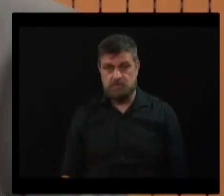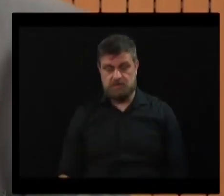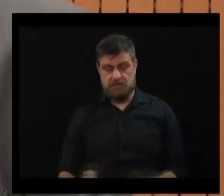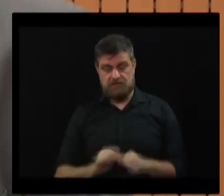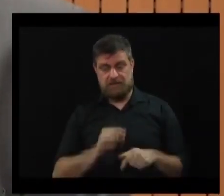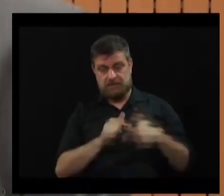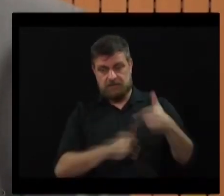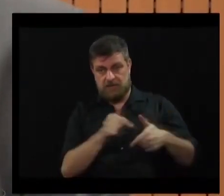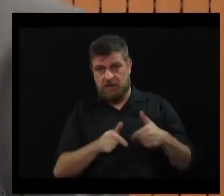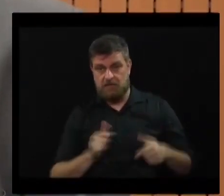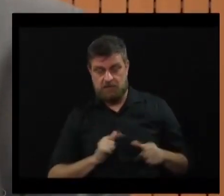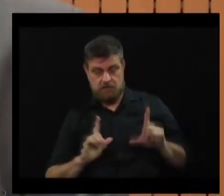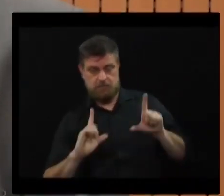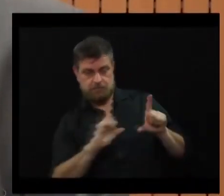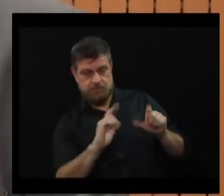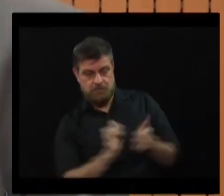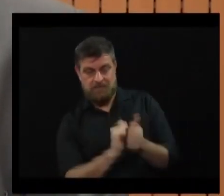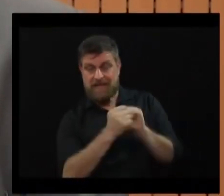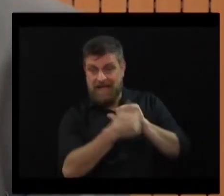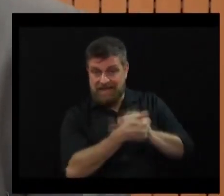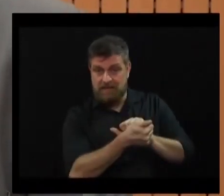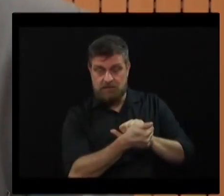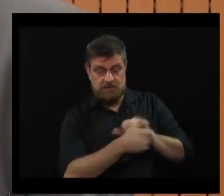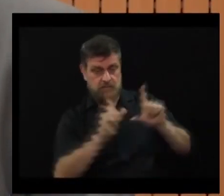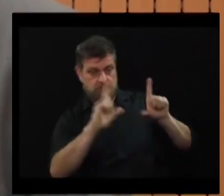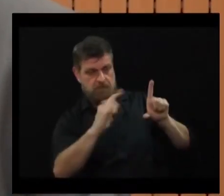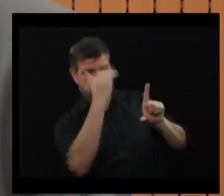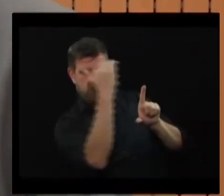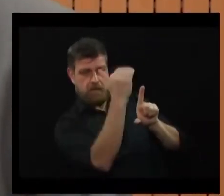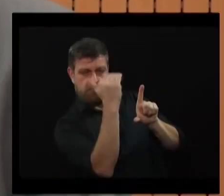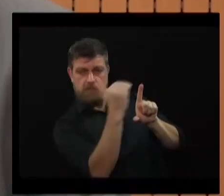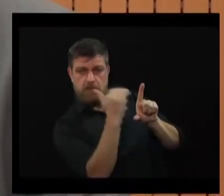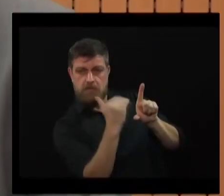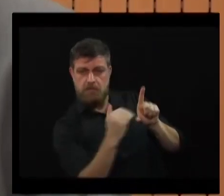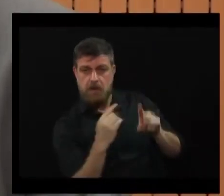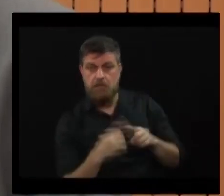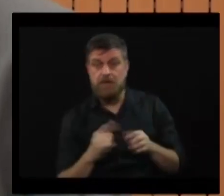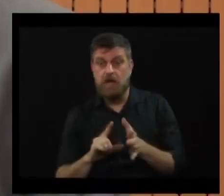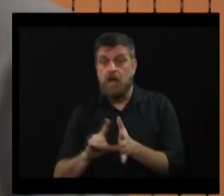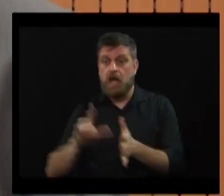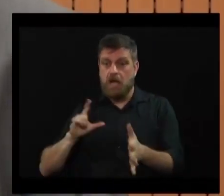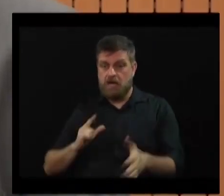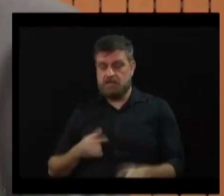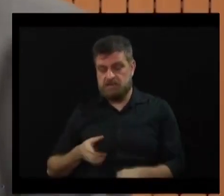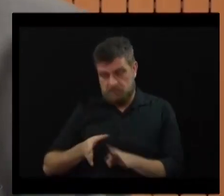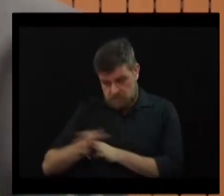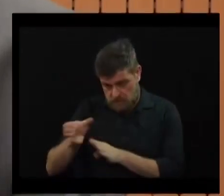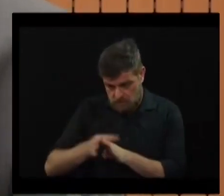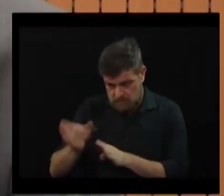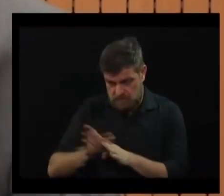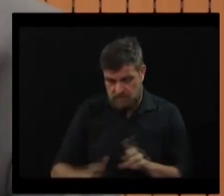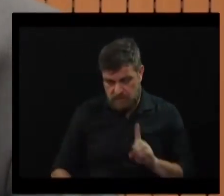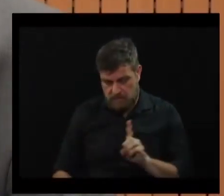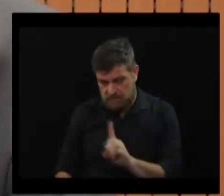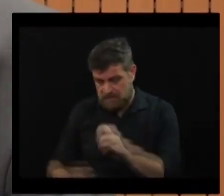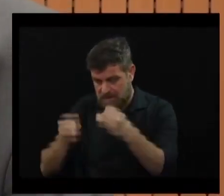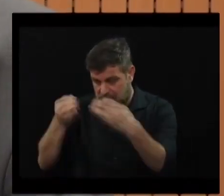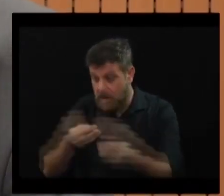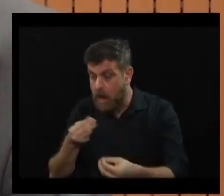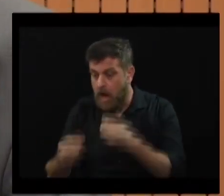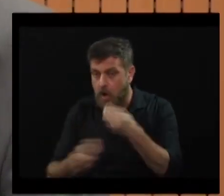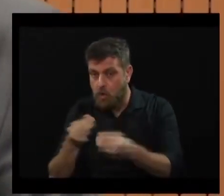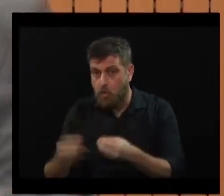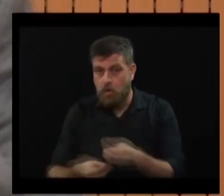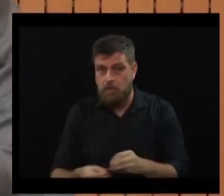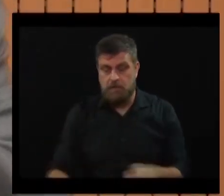serviço quanto à adequação deste informativo pois antes serão notificados para eventuais providências